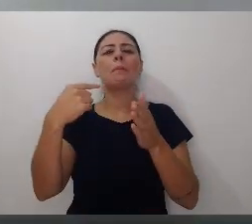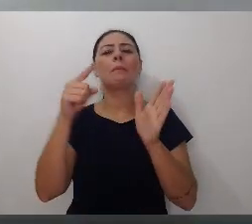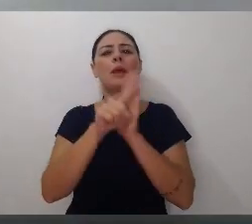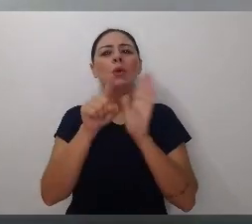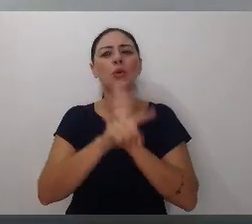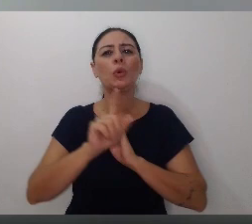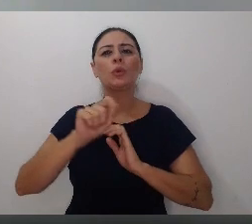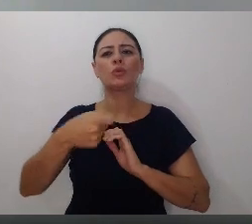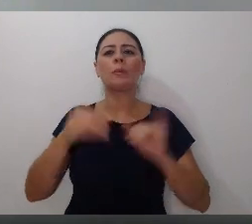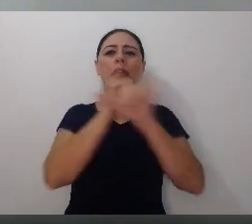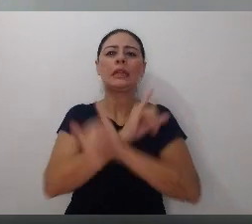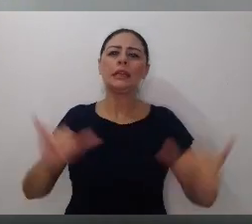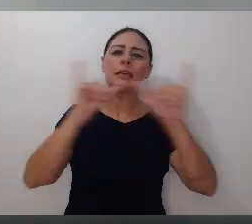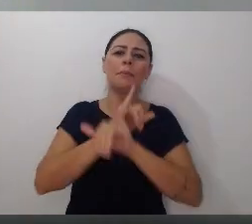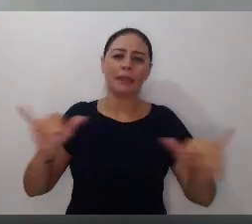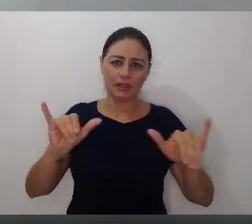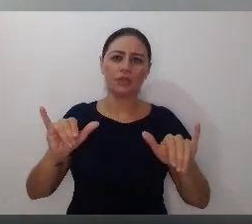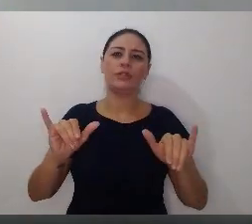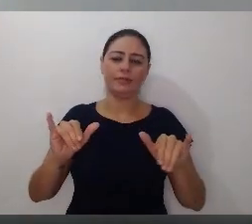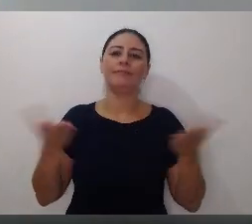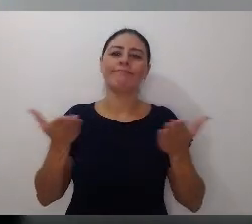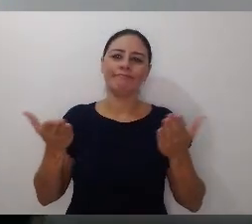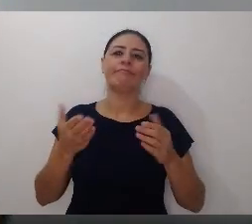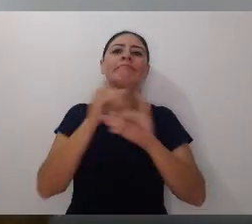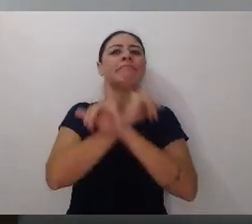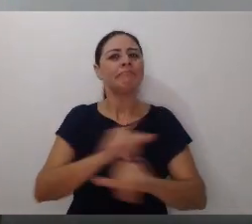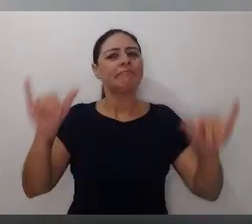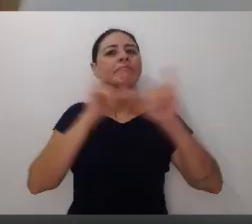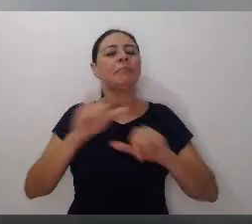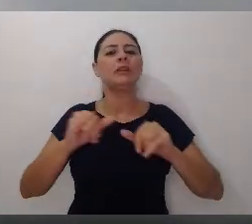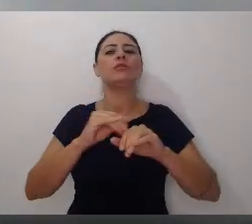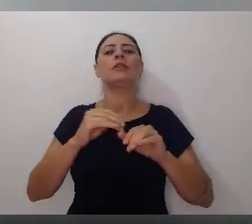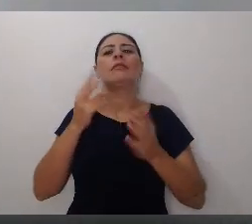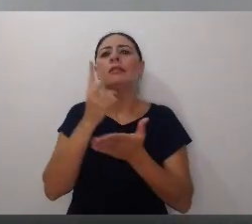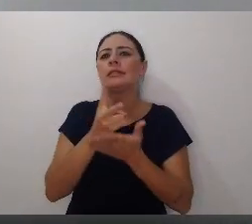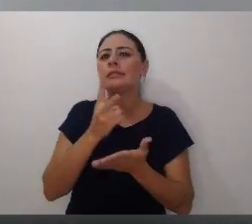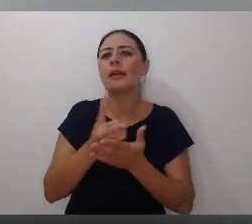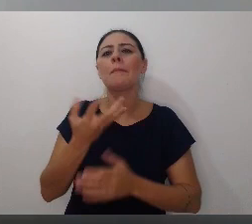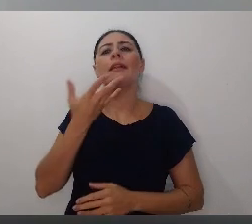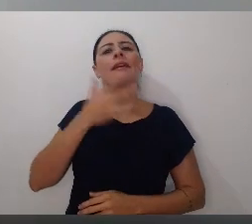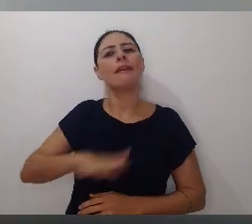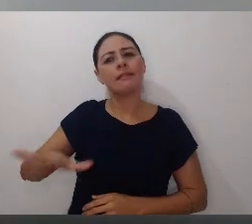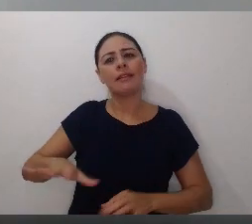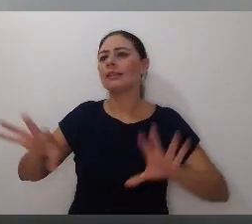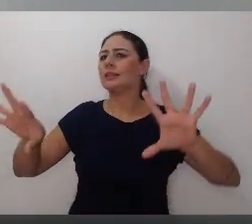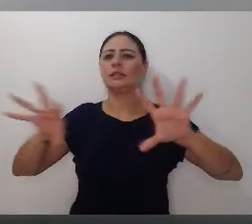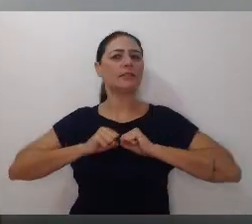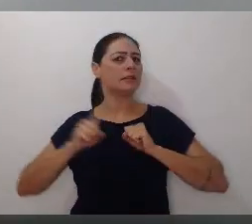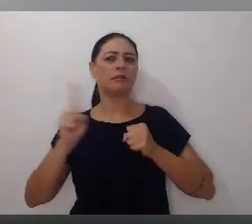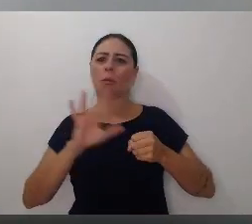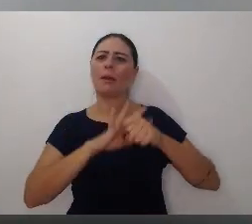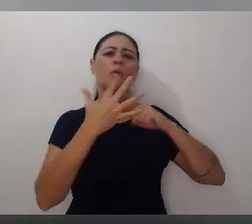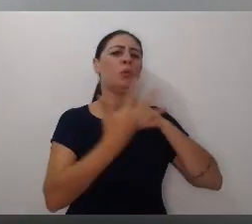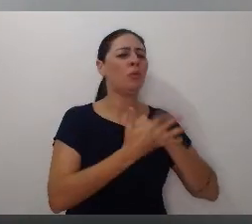os CMEs perguntaram a questão da mídia. A mídia, um tempo, divulgou amplamente que